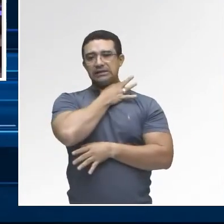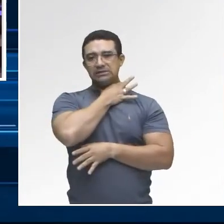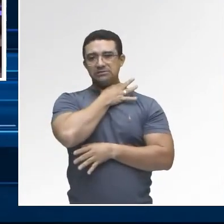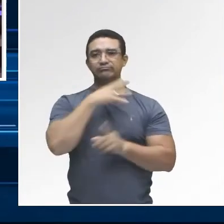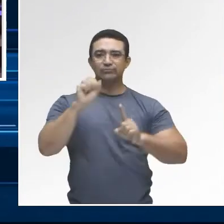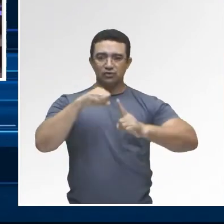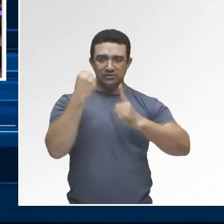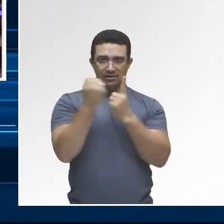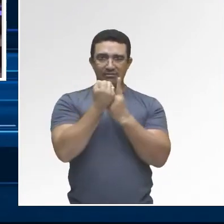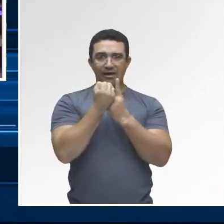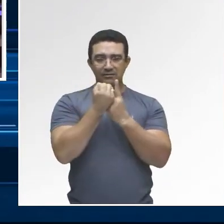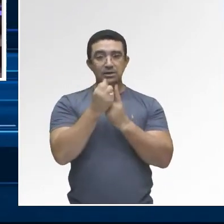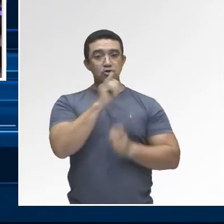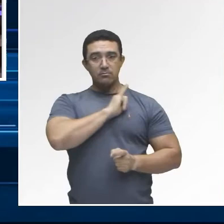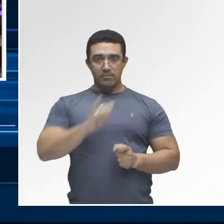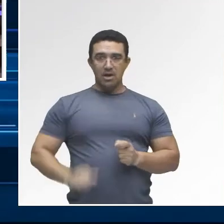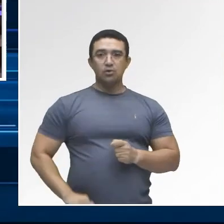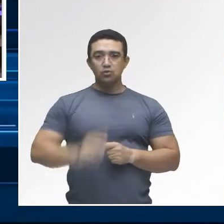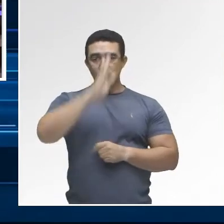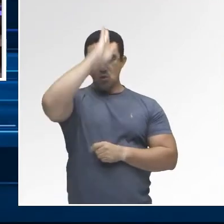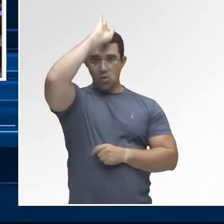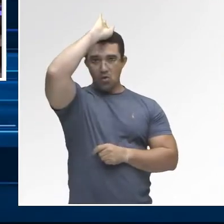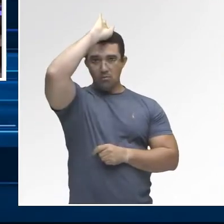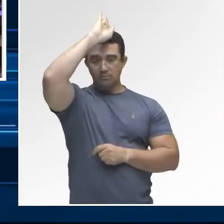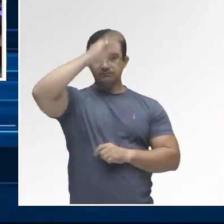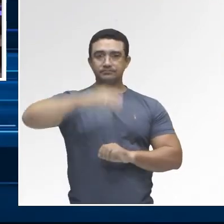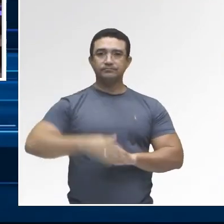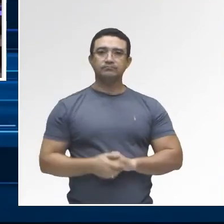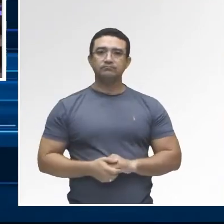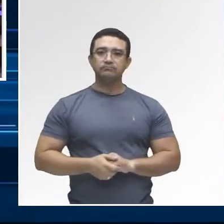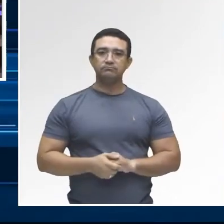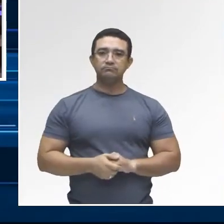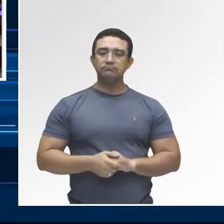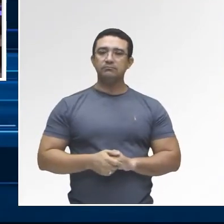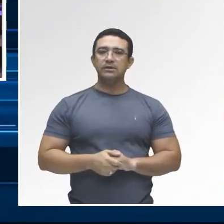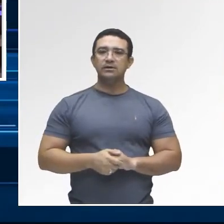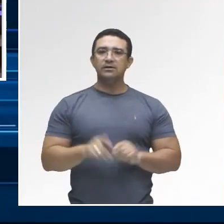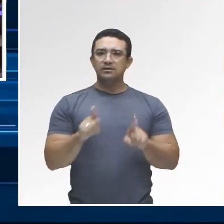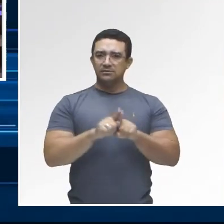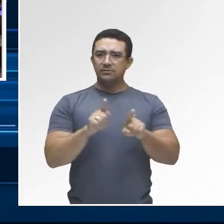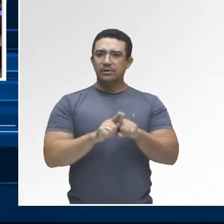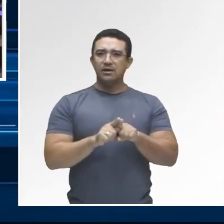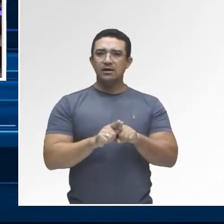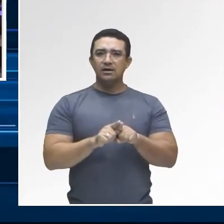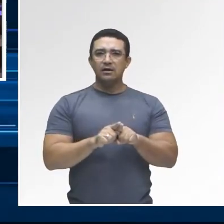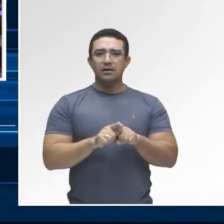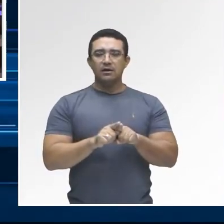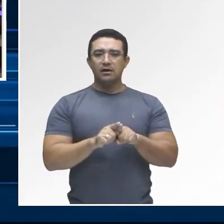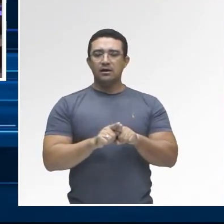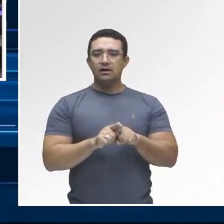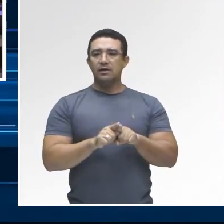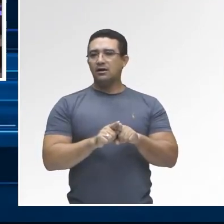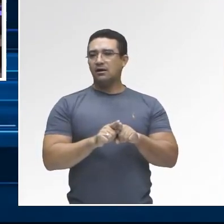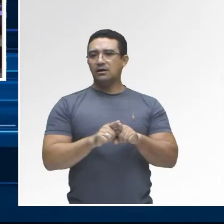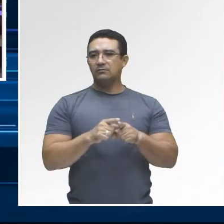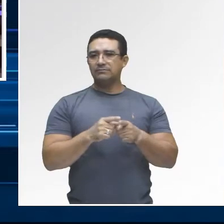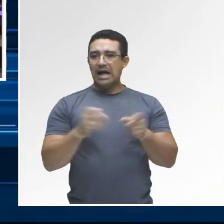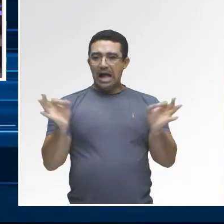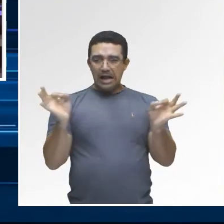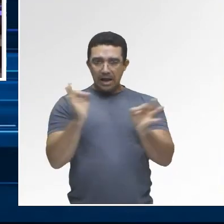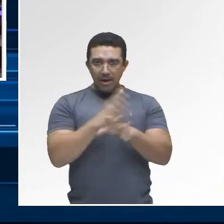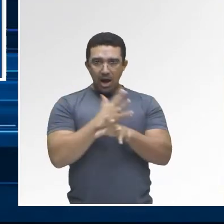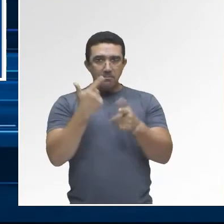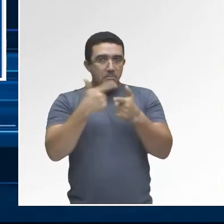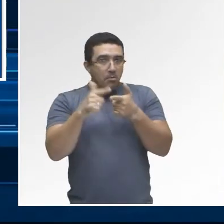dentro do grande Império Romano. Para tentar resolver essa situação, nós vamos ter propostas de reforma agrária.